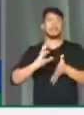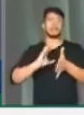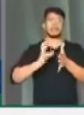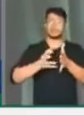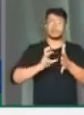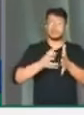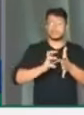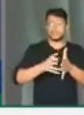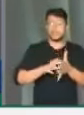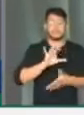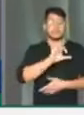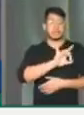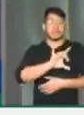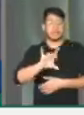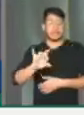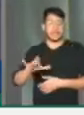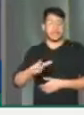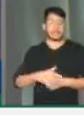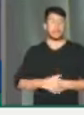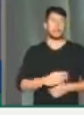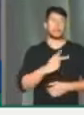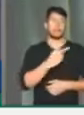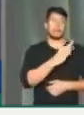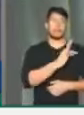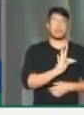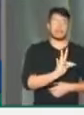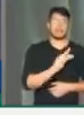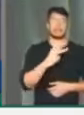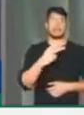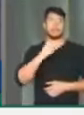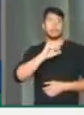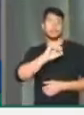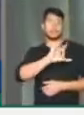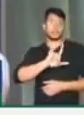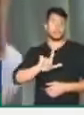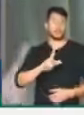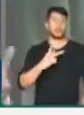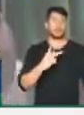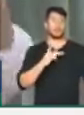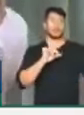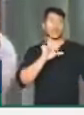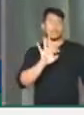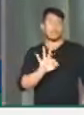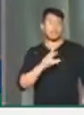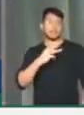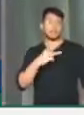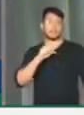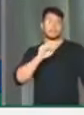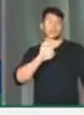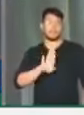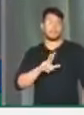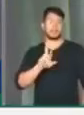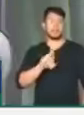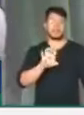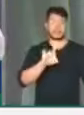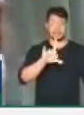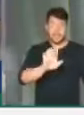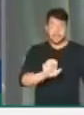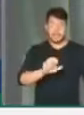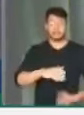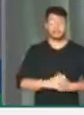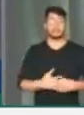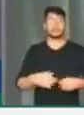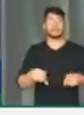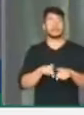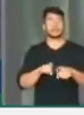minoria, agradecer aos líderes do PT, do PSOL, do PDT, do PSB, do PCdoB e da Rede, cumprimentar o